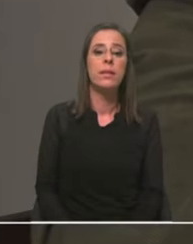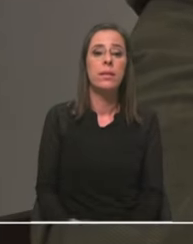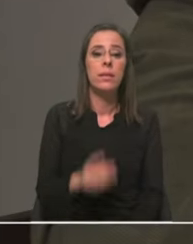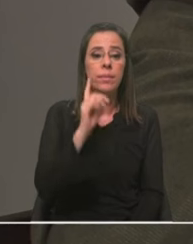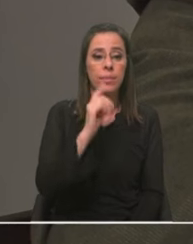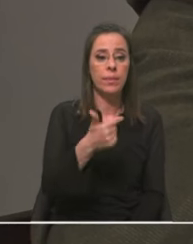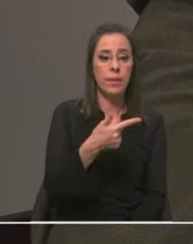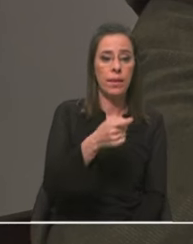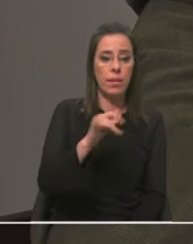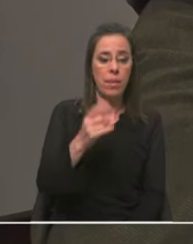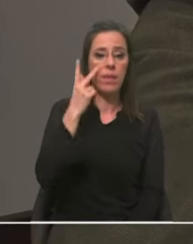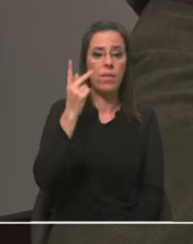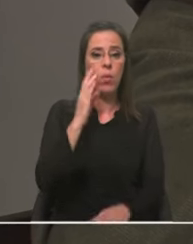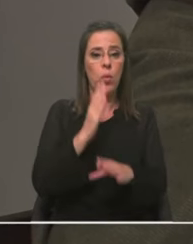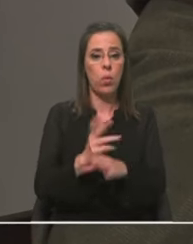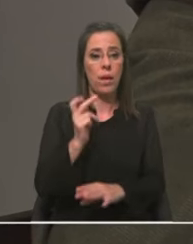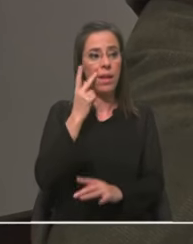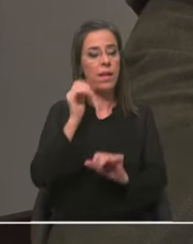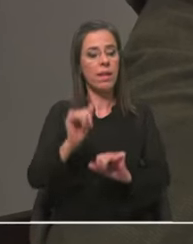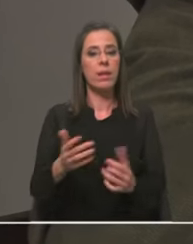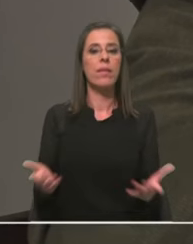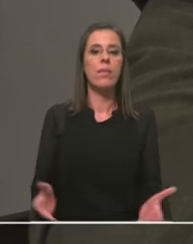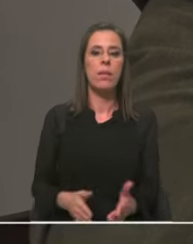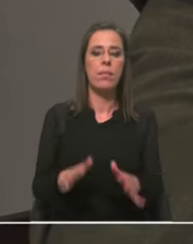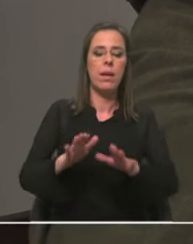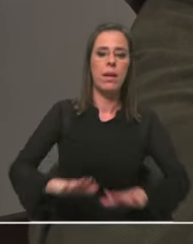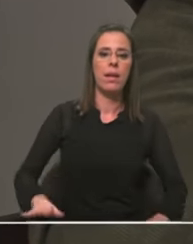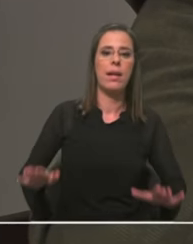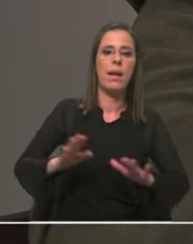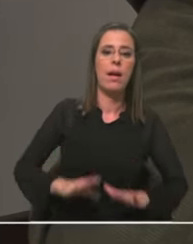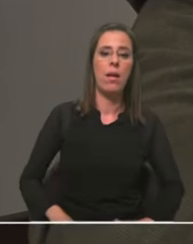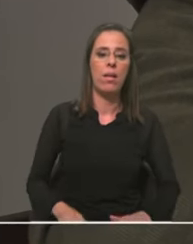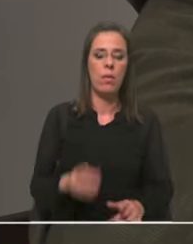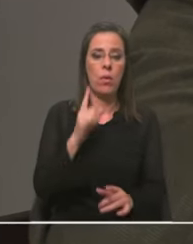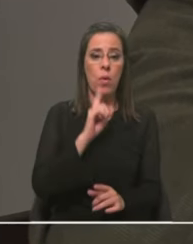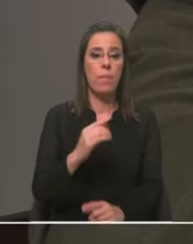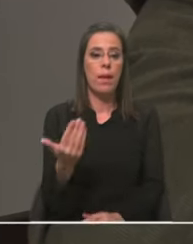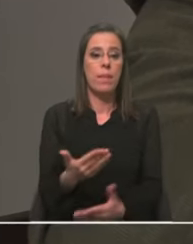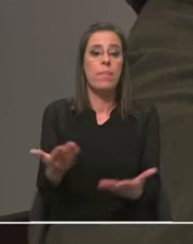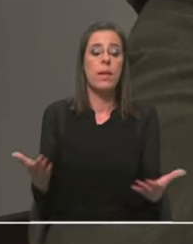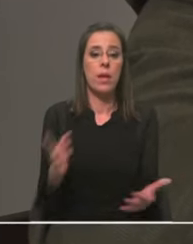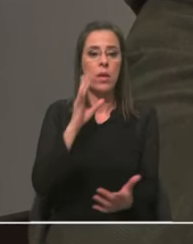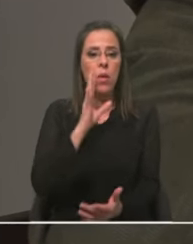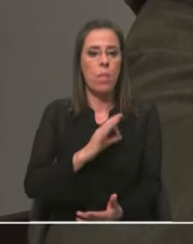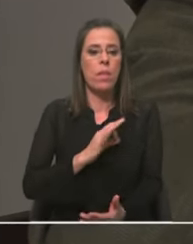Betty consiga viver os últimos anos de vida calma, como ela merece, como uma senhora que é.